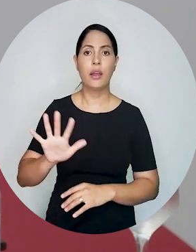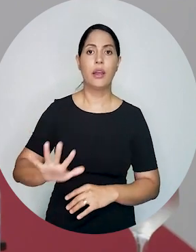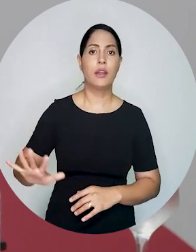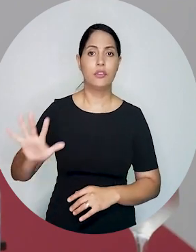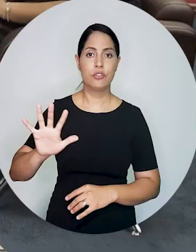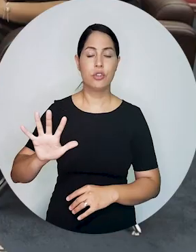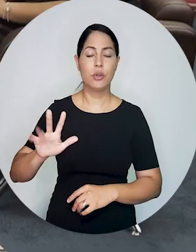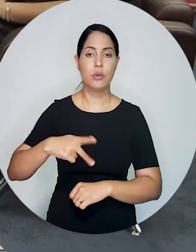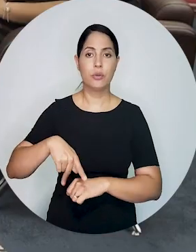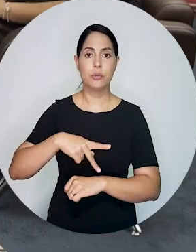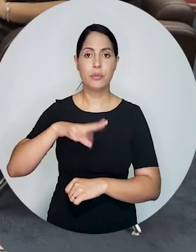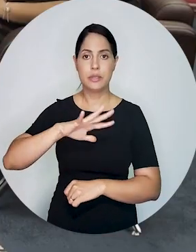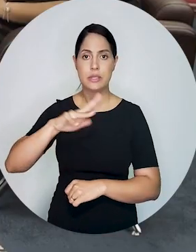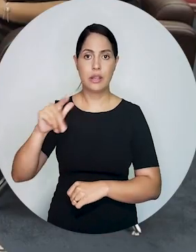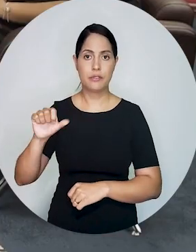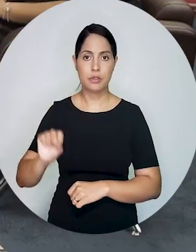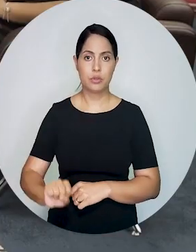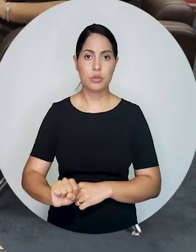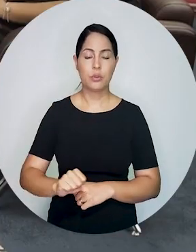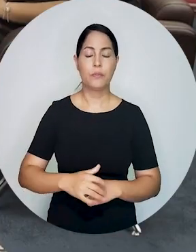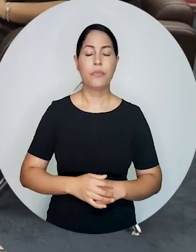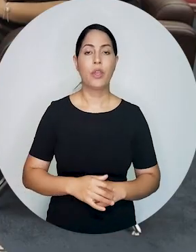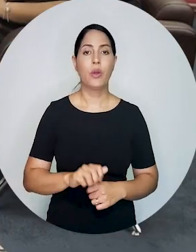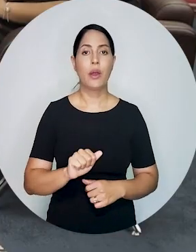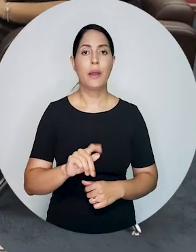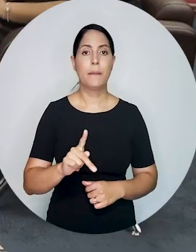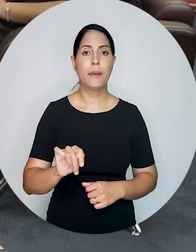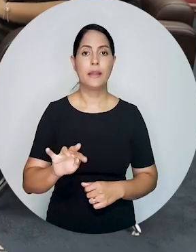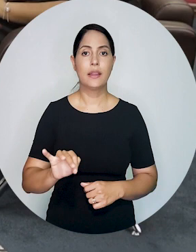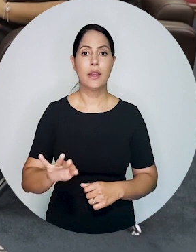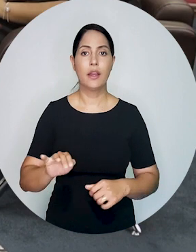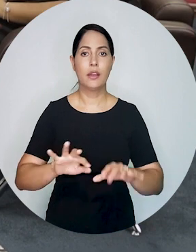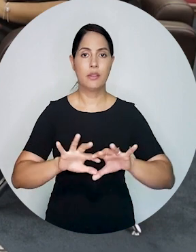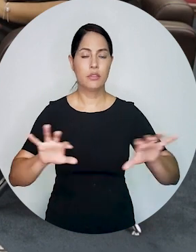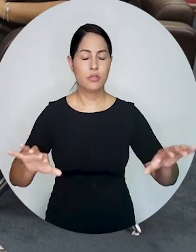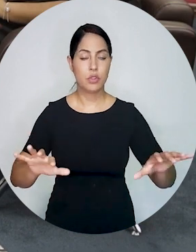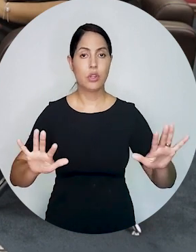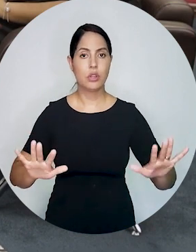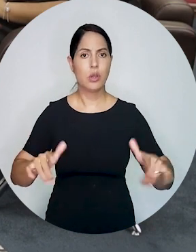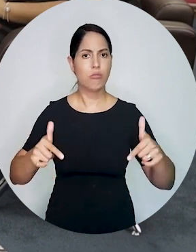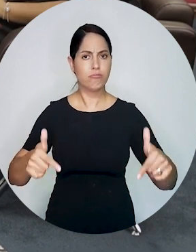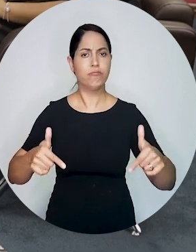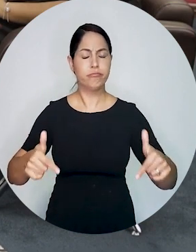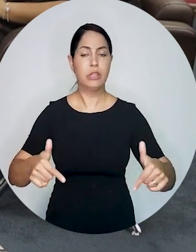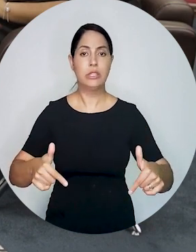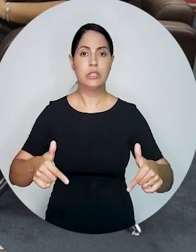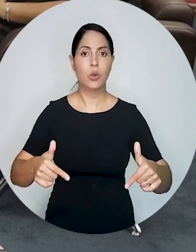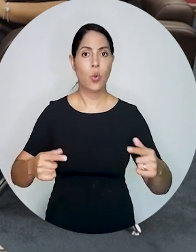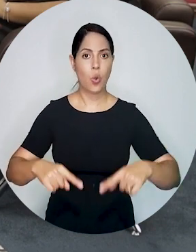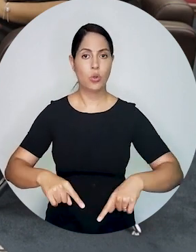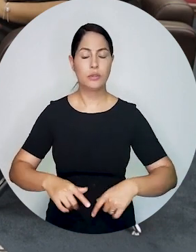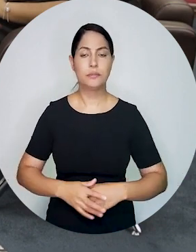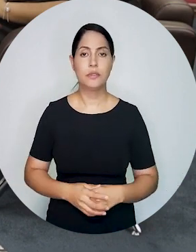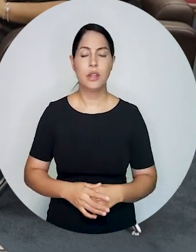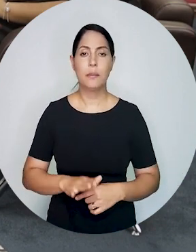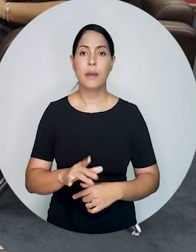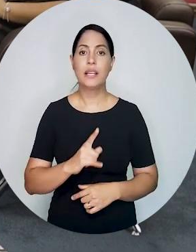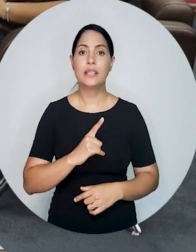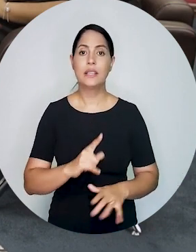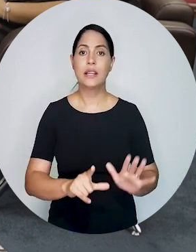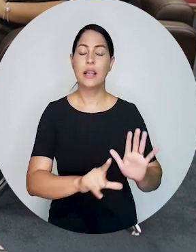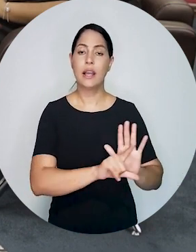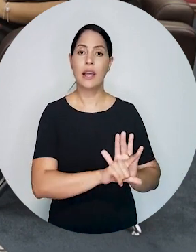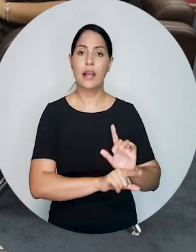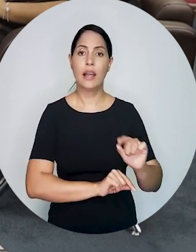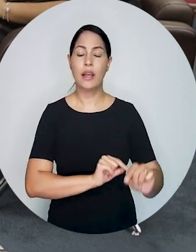Sul. A lei conhecida como Lei do Passe, ela vai se dar por